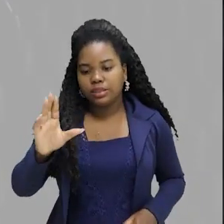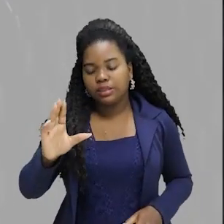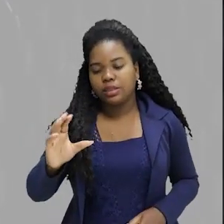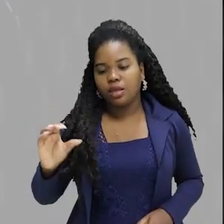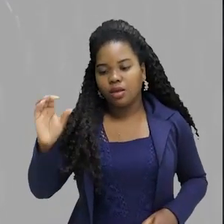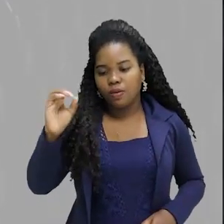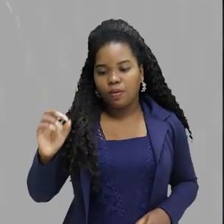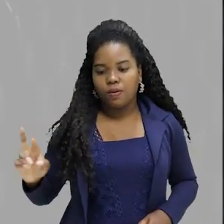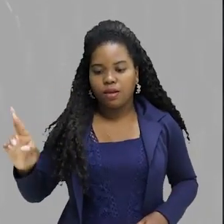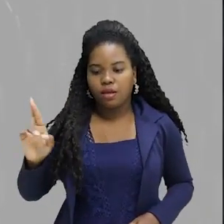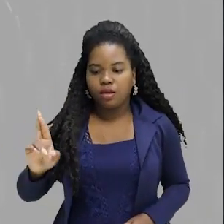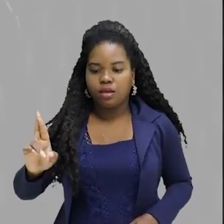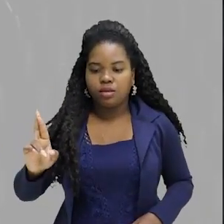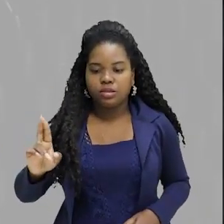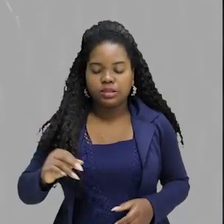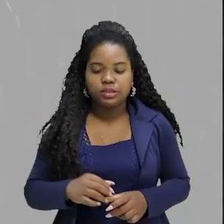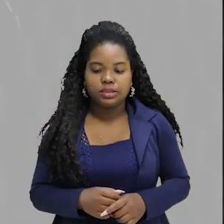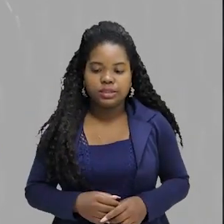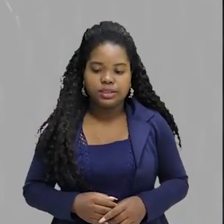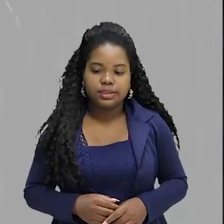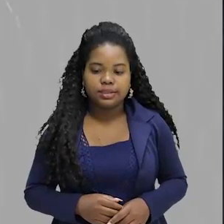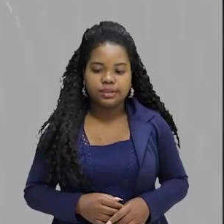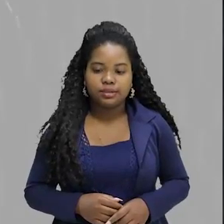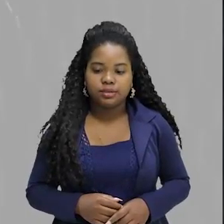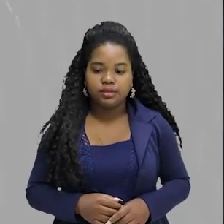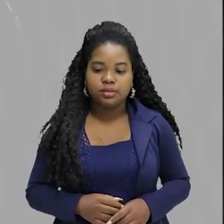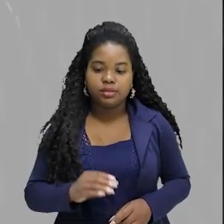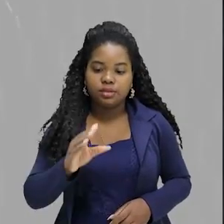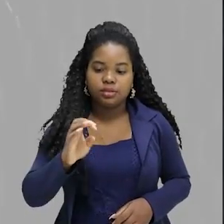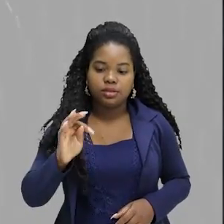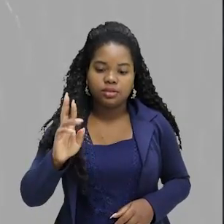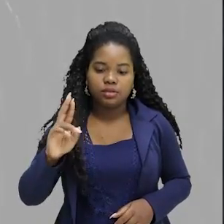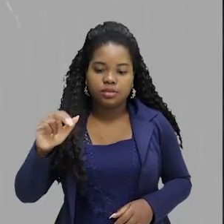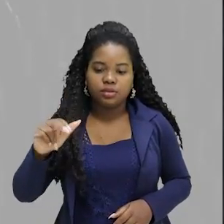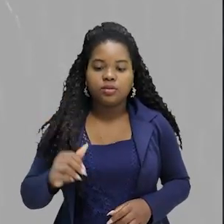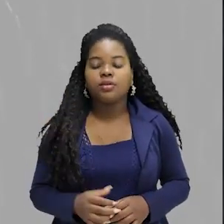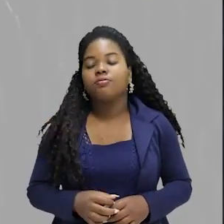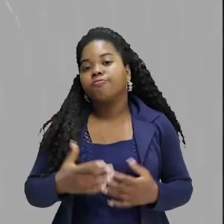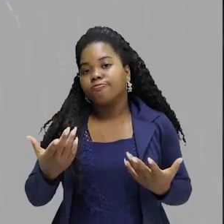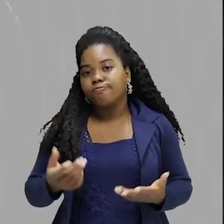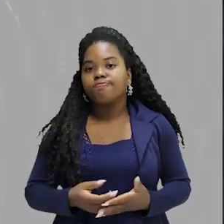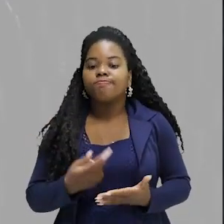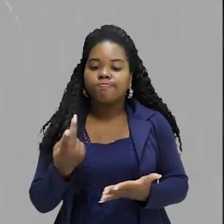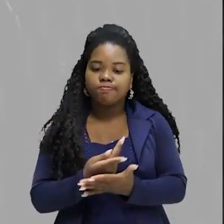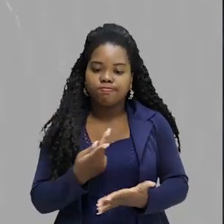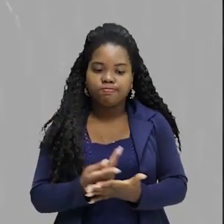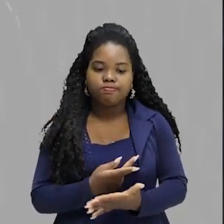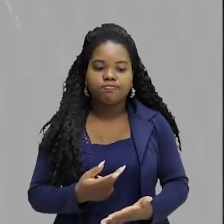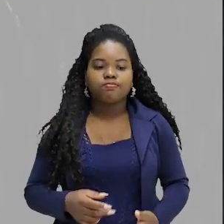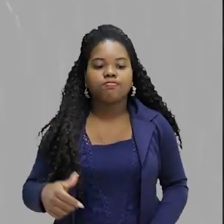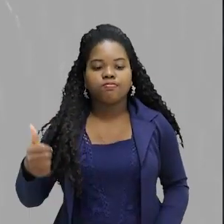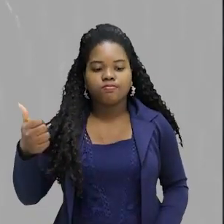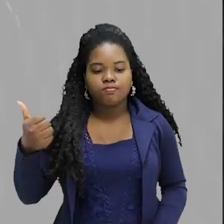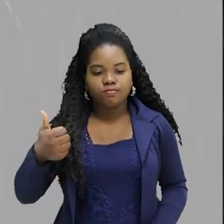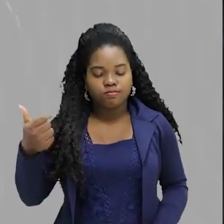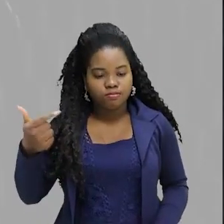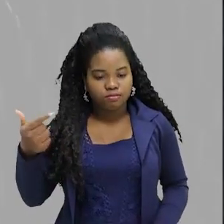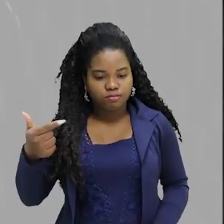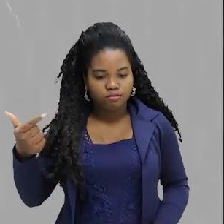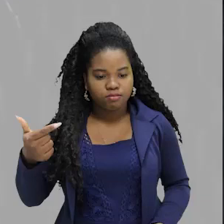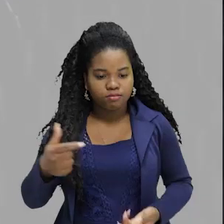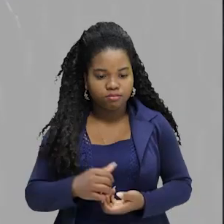RCOOR. Bom, isso aí é uma cetona. Então, falso. O etanol produzido é consequência